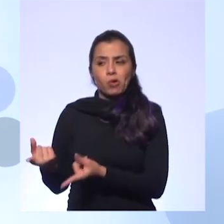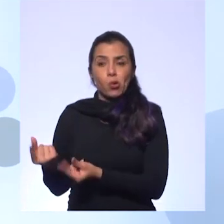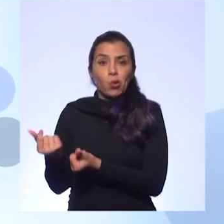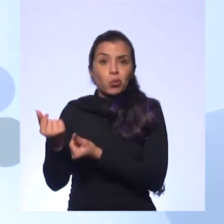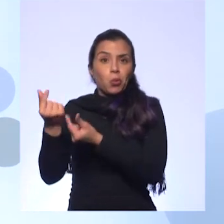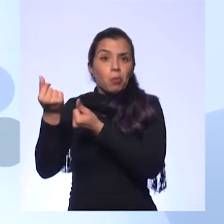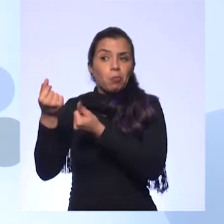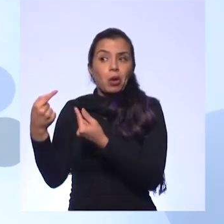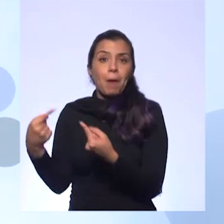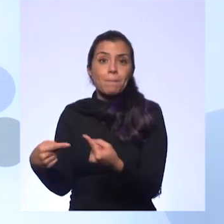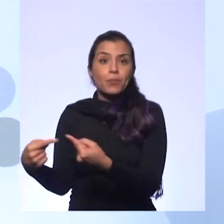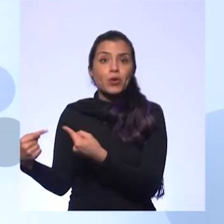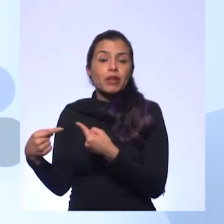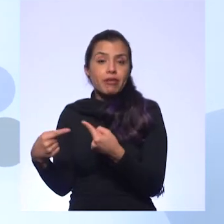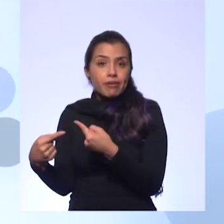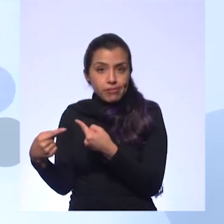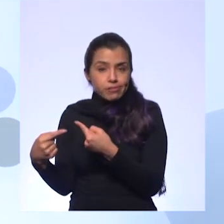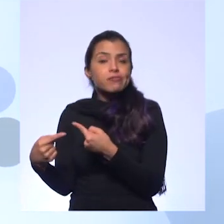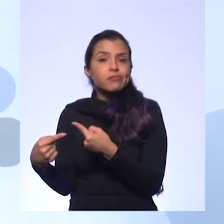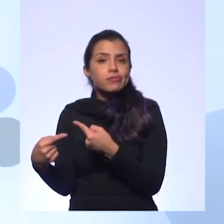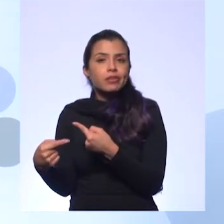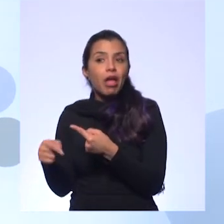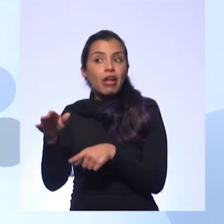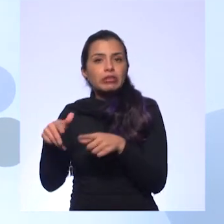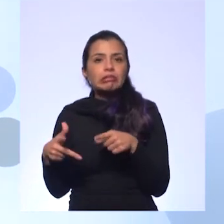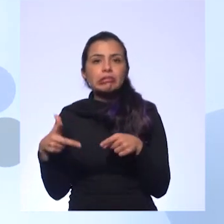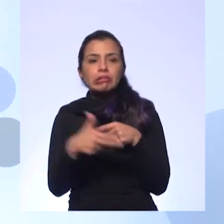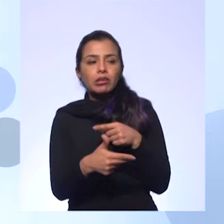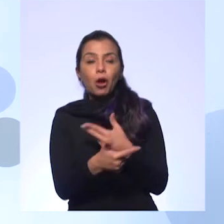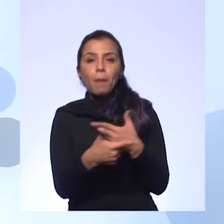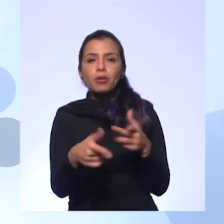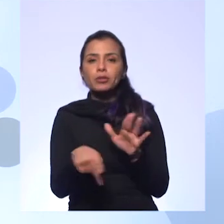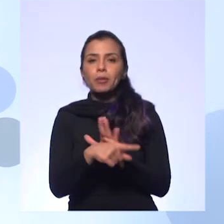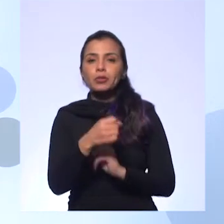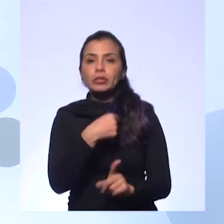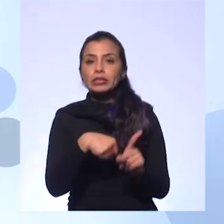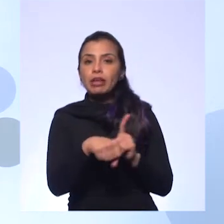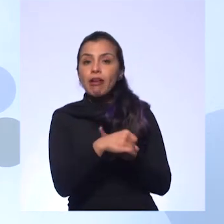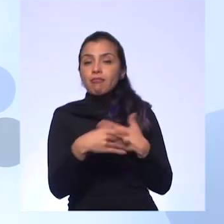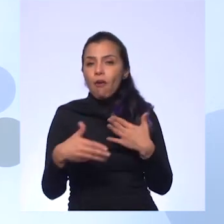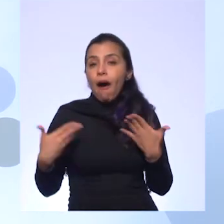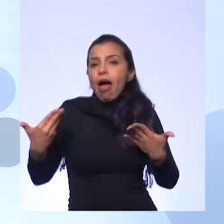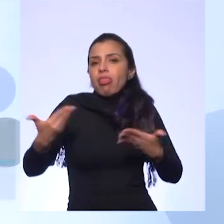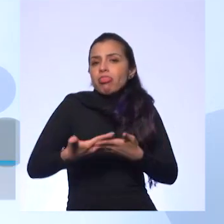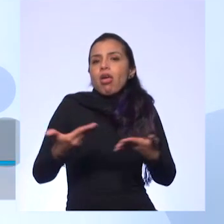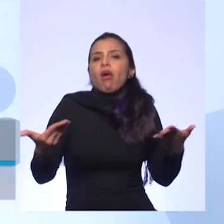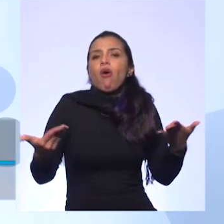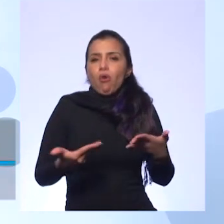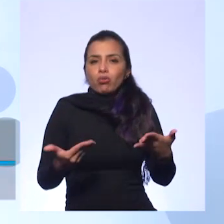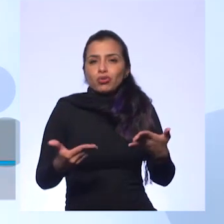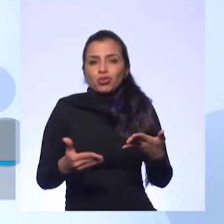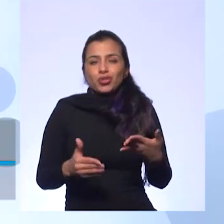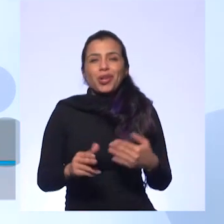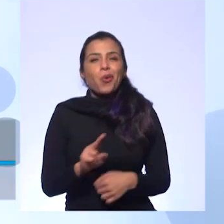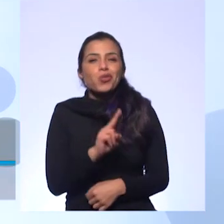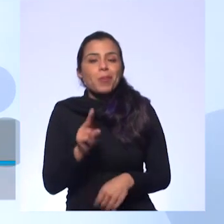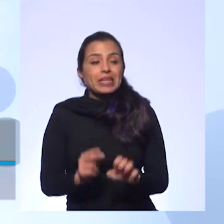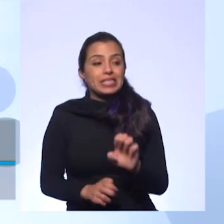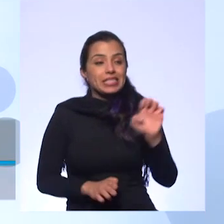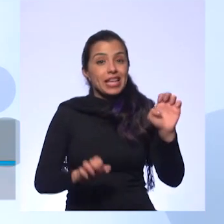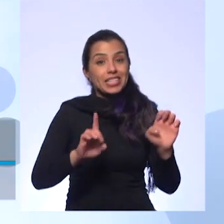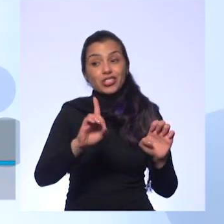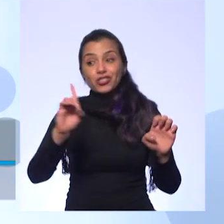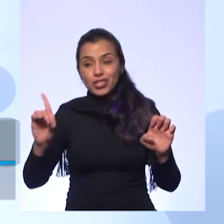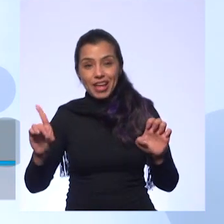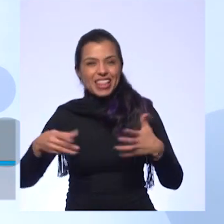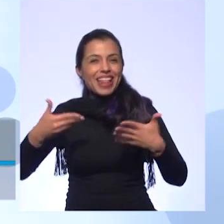econômica, muitas vezes até em detrimento das questões sociais. Então, até hoje a gente se refere com esses termos esquerda e